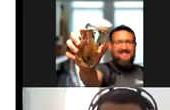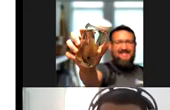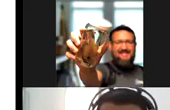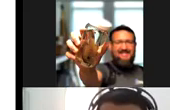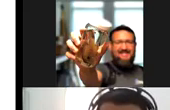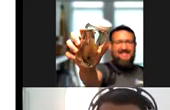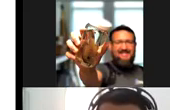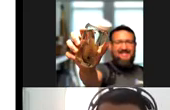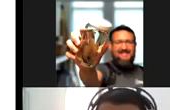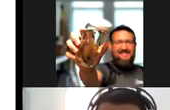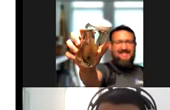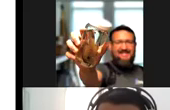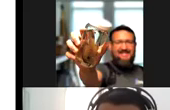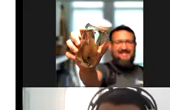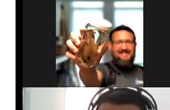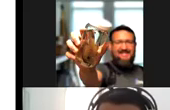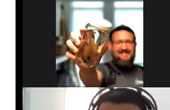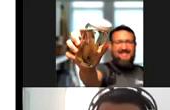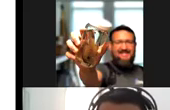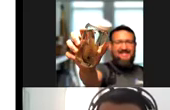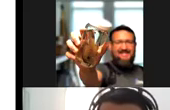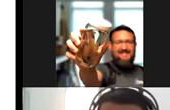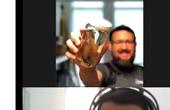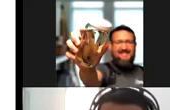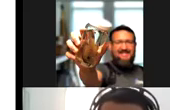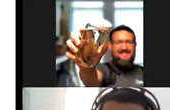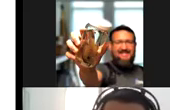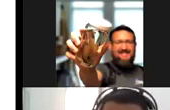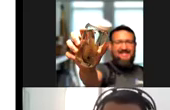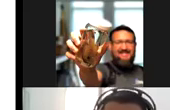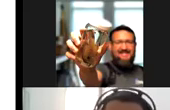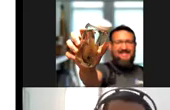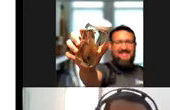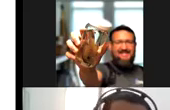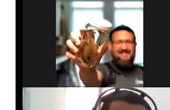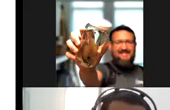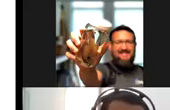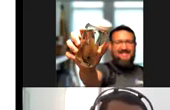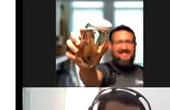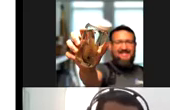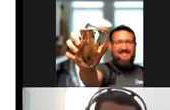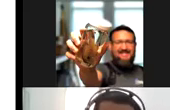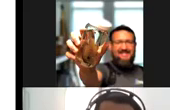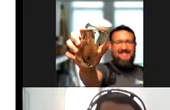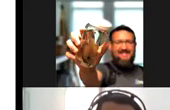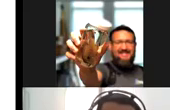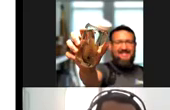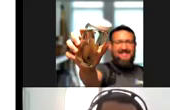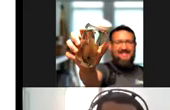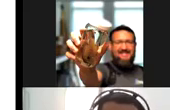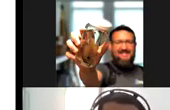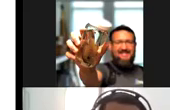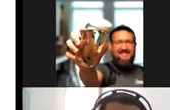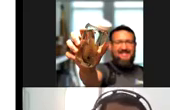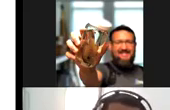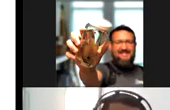2018, aqui a gente já tem um crescimento muito grande da agricultura dessa distribuição espacial. E a gente pegou aquele modelo dos